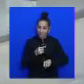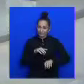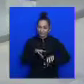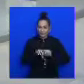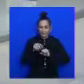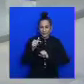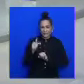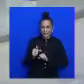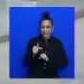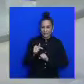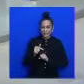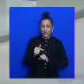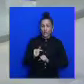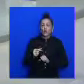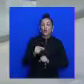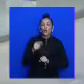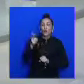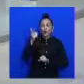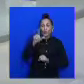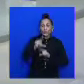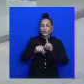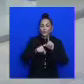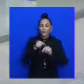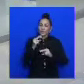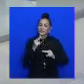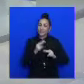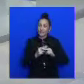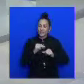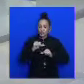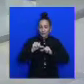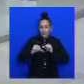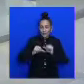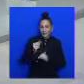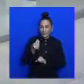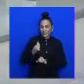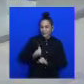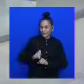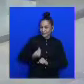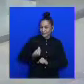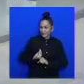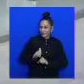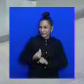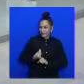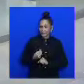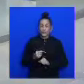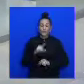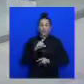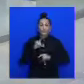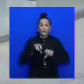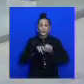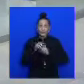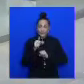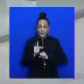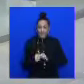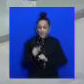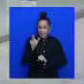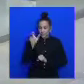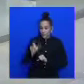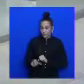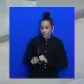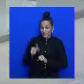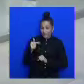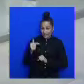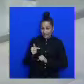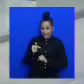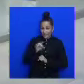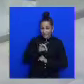7, mais uma modalidade das loterias Caixa que pode mudar a sua vida. No Super 7 você tem 7 colunas com